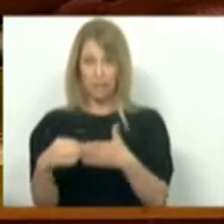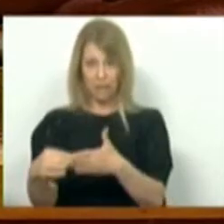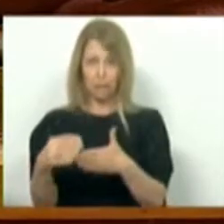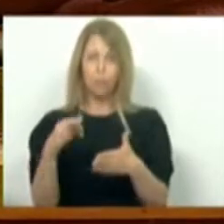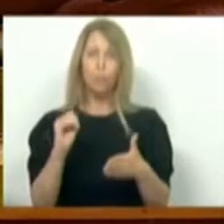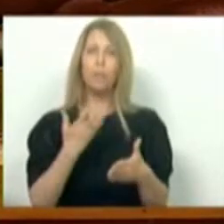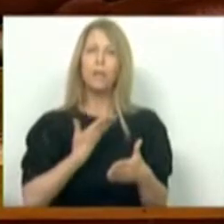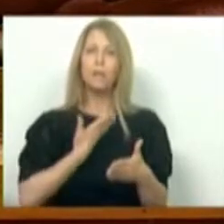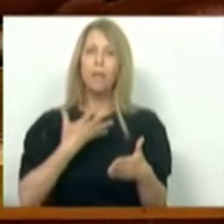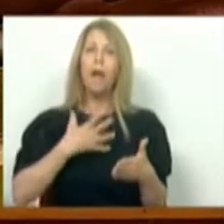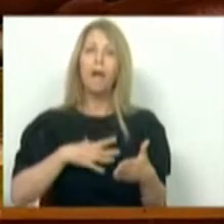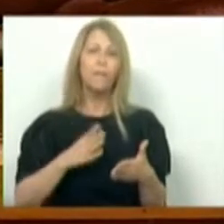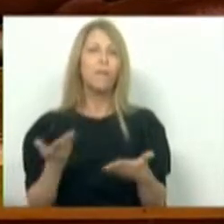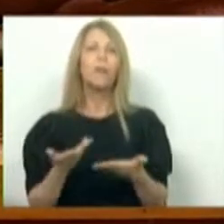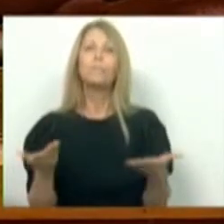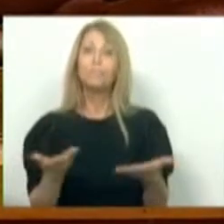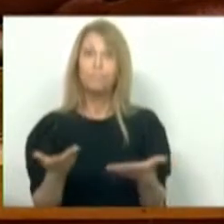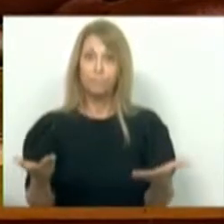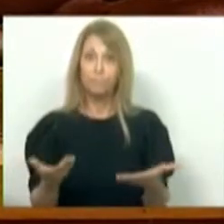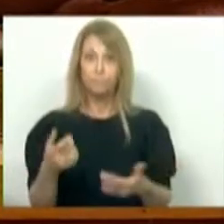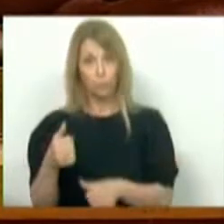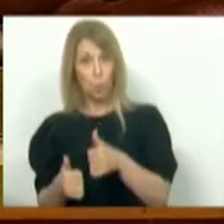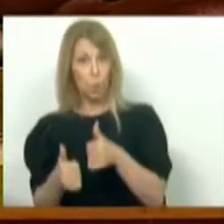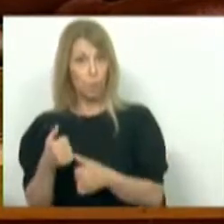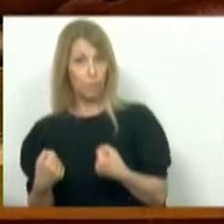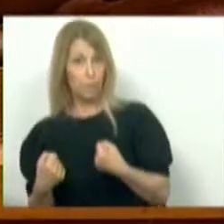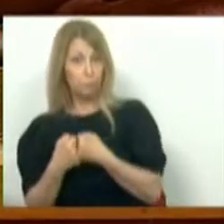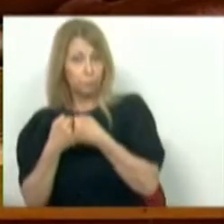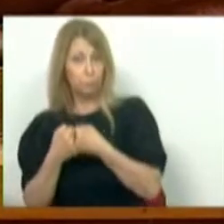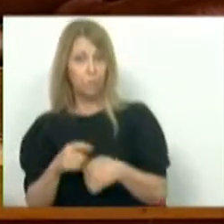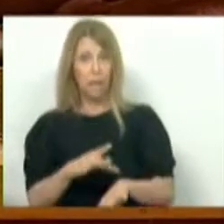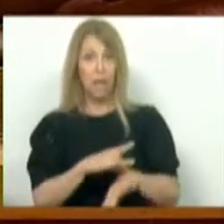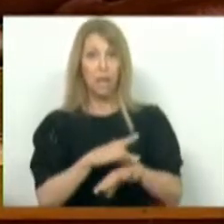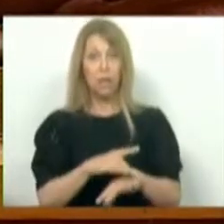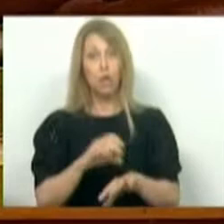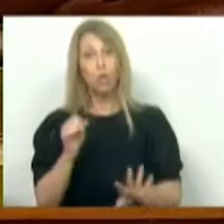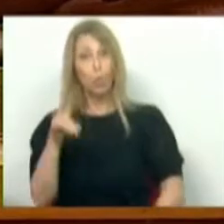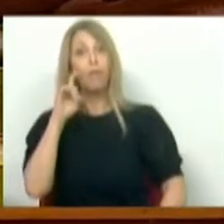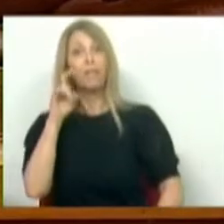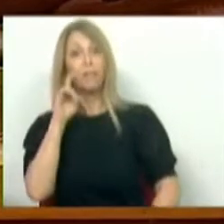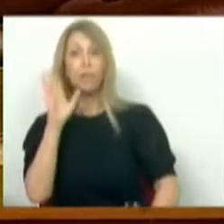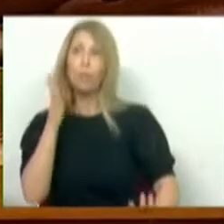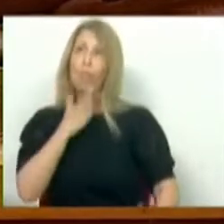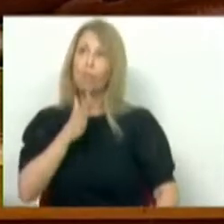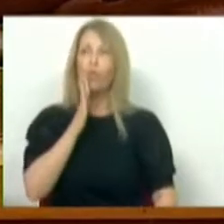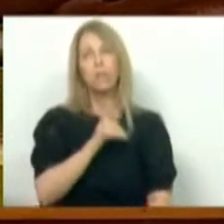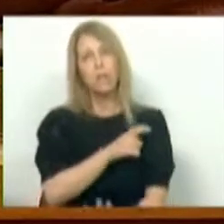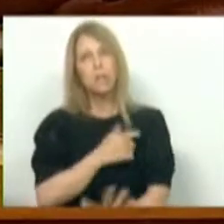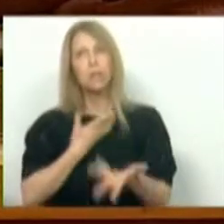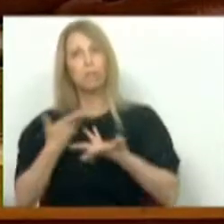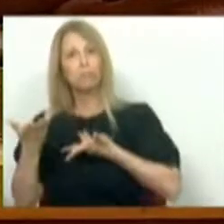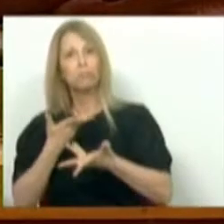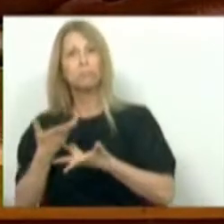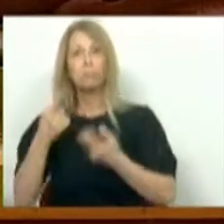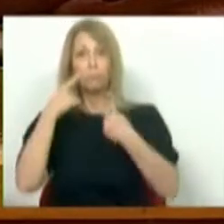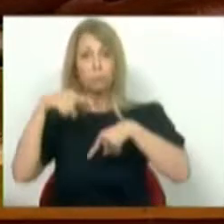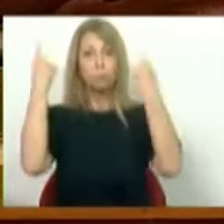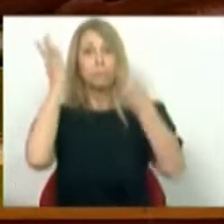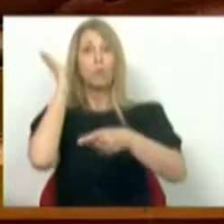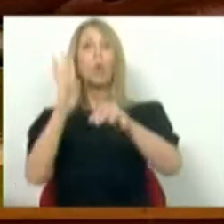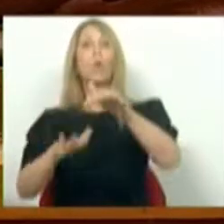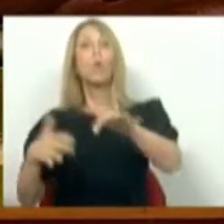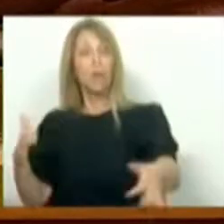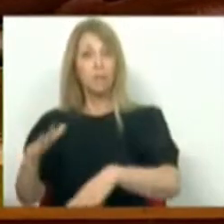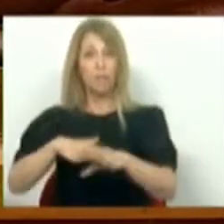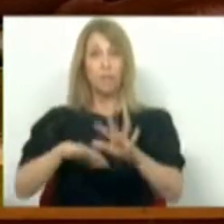PSD? Competir no radicalismo ou defender a moderação que anunciou no Congresso? Fazer como nos Açores ou aliar-se